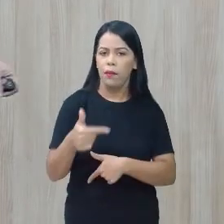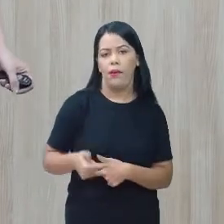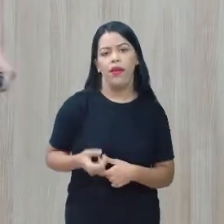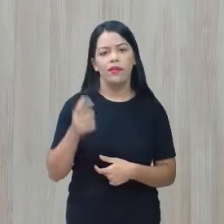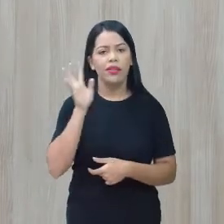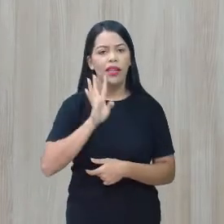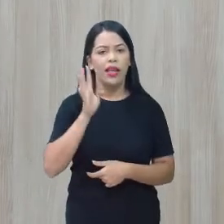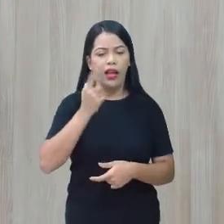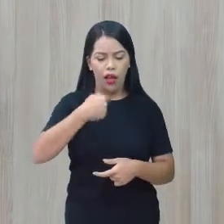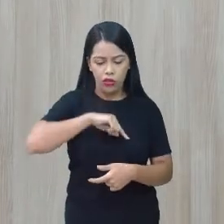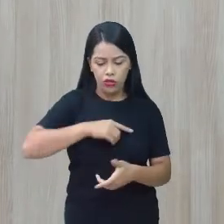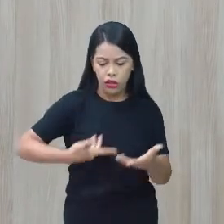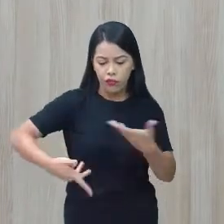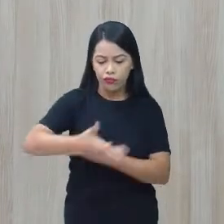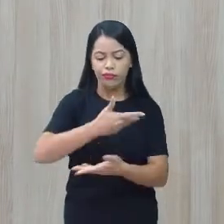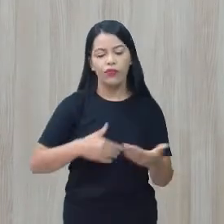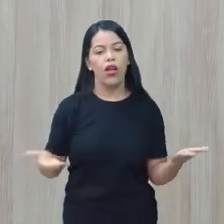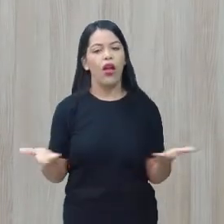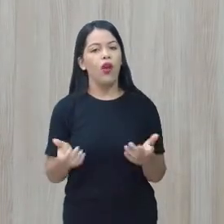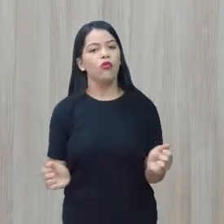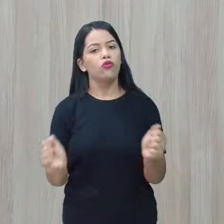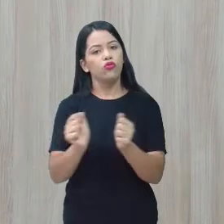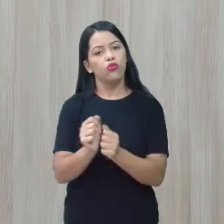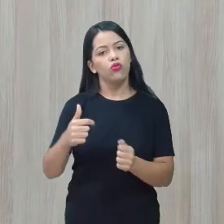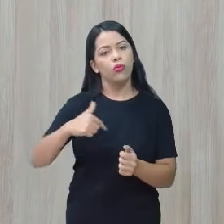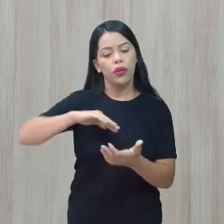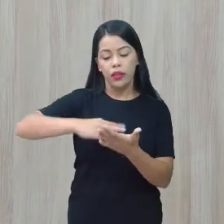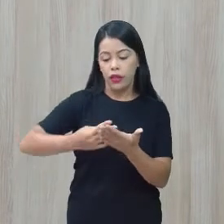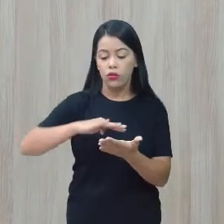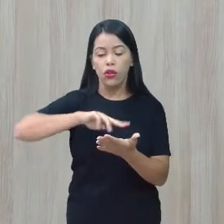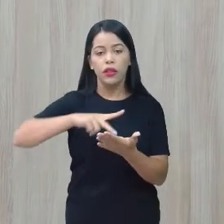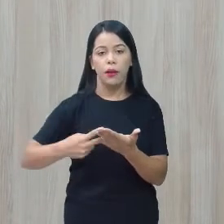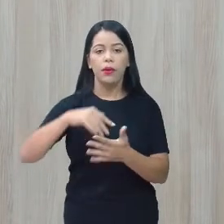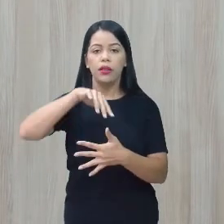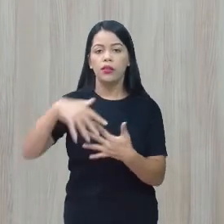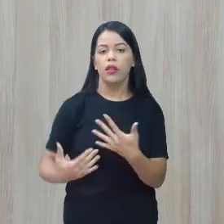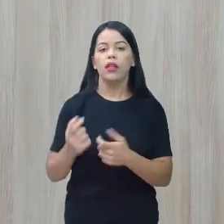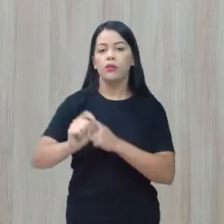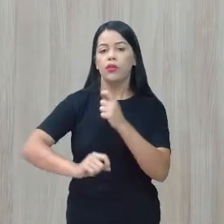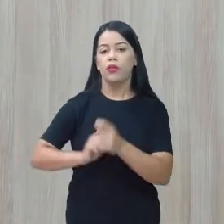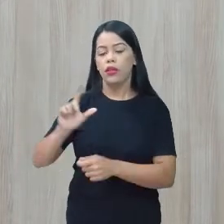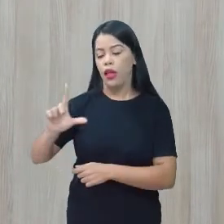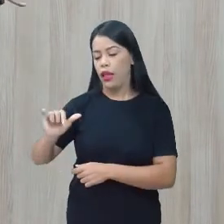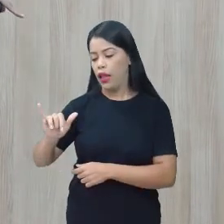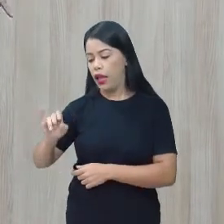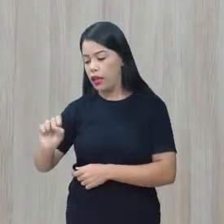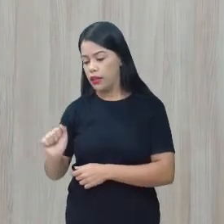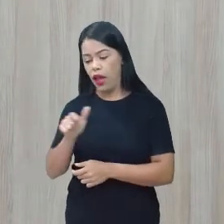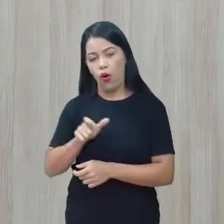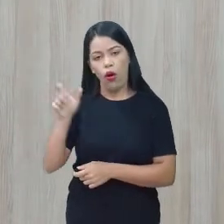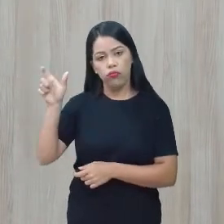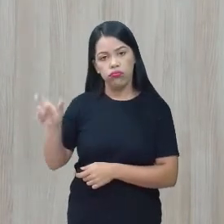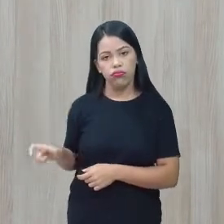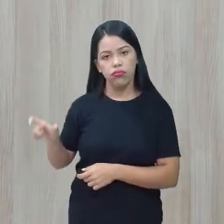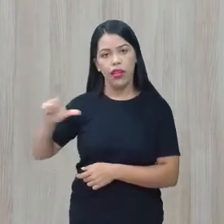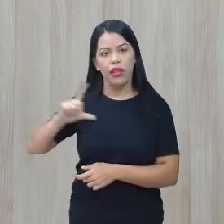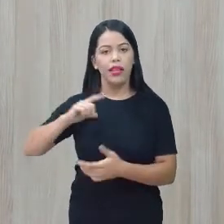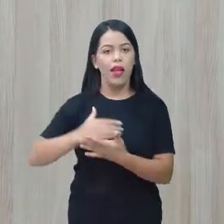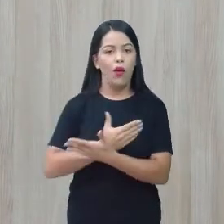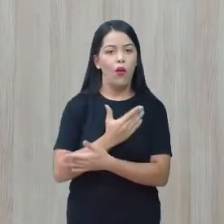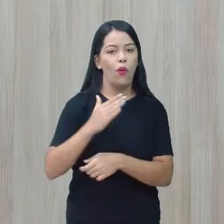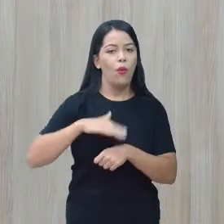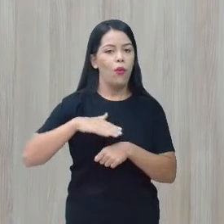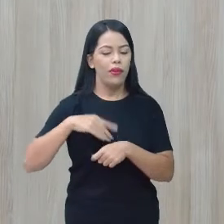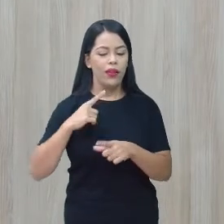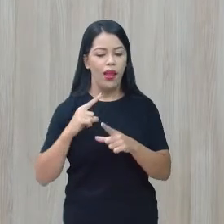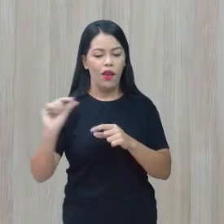certo? Hoje, quem me acompanha com a tradução simultânea para a língua brasileira de sinais é a Laisa, tá aqui no cantinho, ó. Tem hora que ela foge de mim,